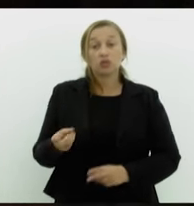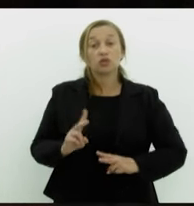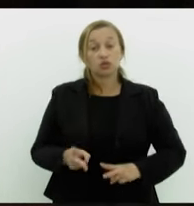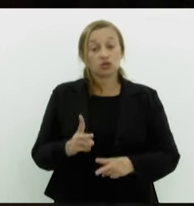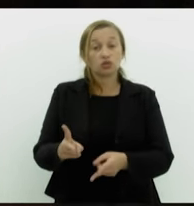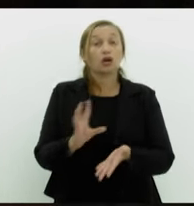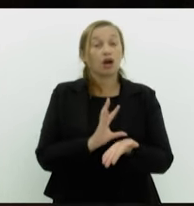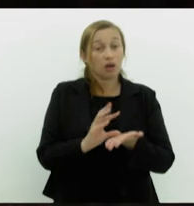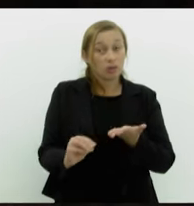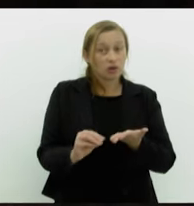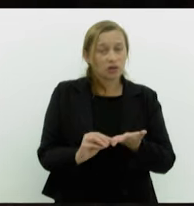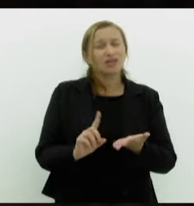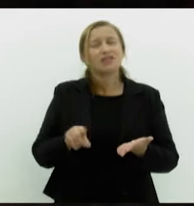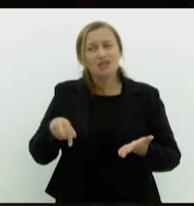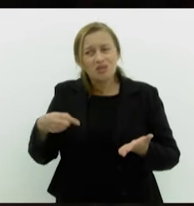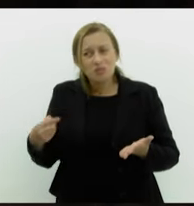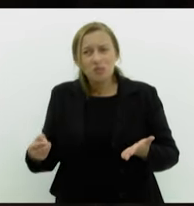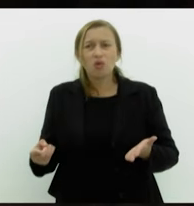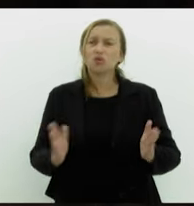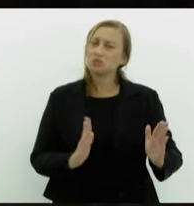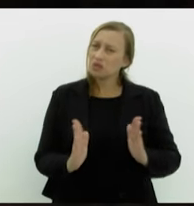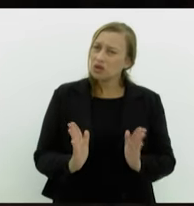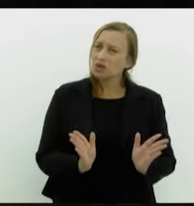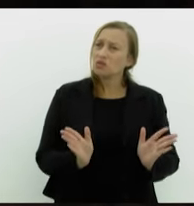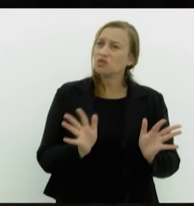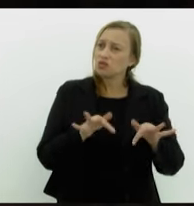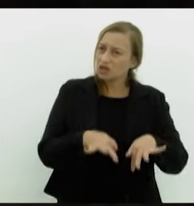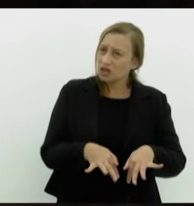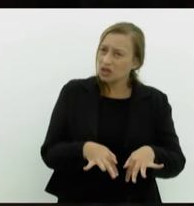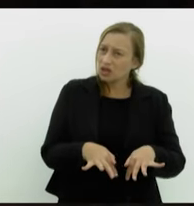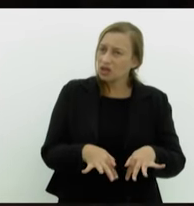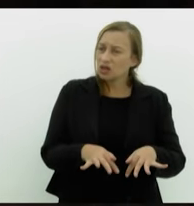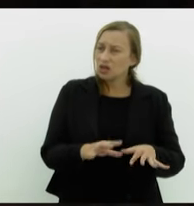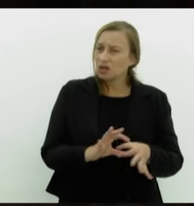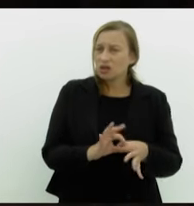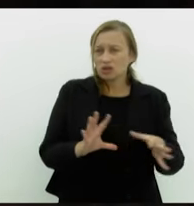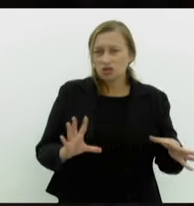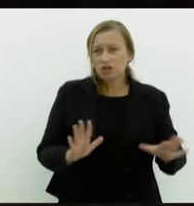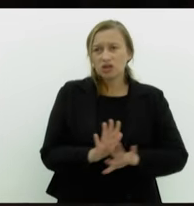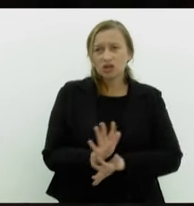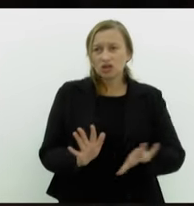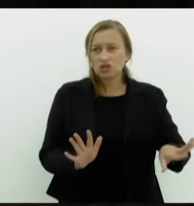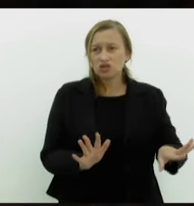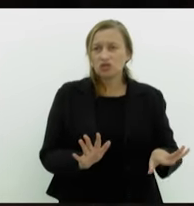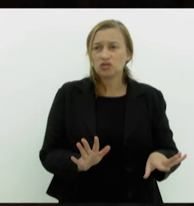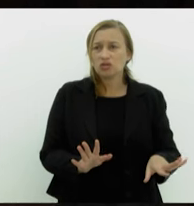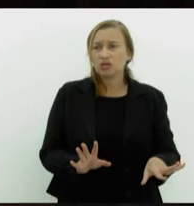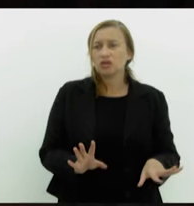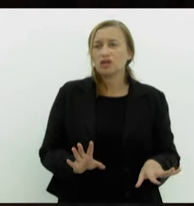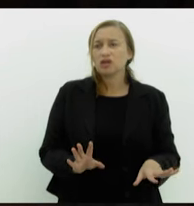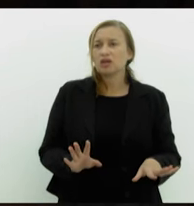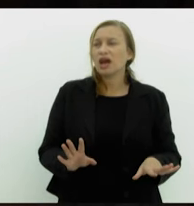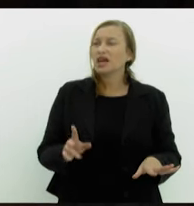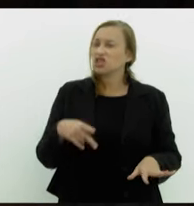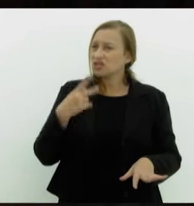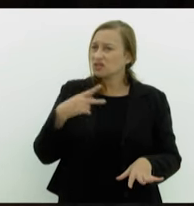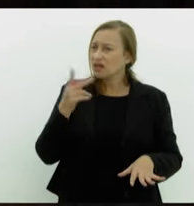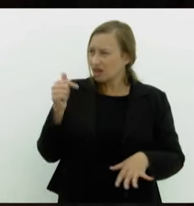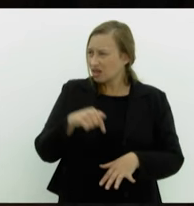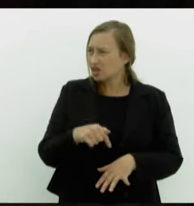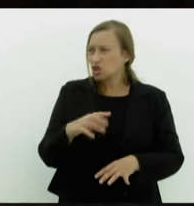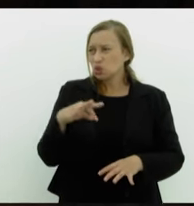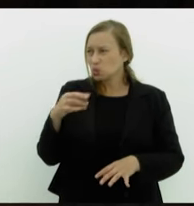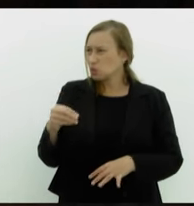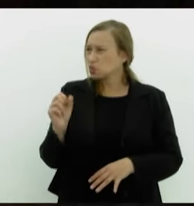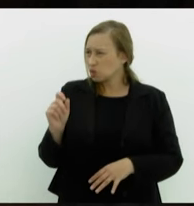a pauta. Após a pauta, entendeu? Eu tiro de cena, certo? Que aí fica mais fácil, que aí a gente lava a roupa aqui dentro, que é mais fácil lavar